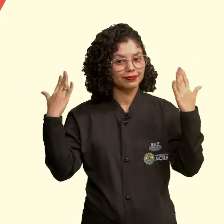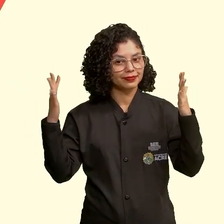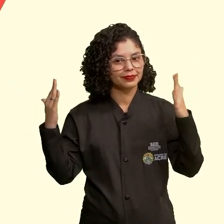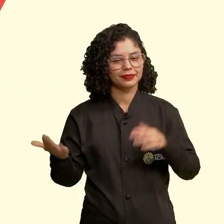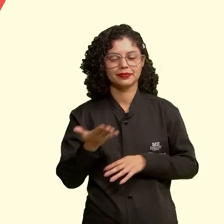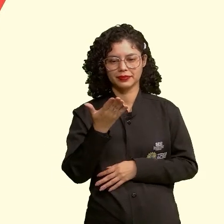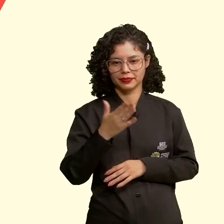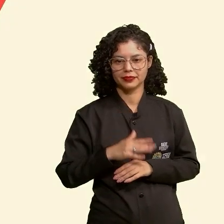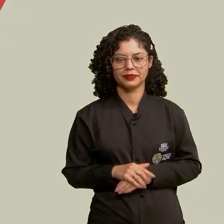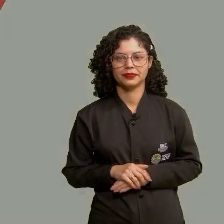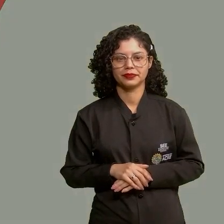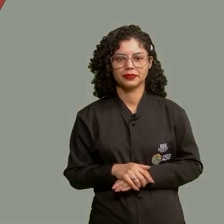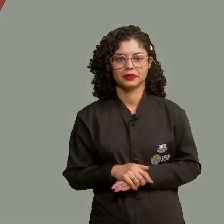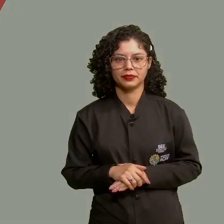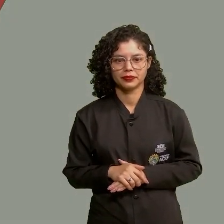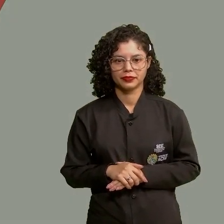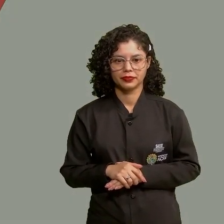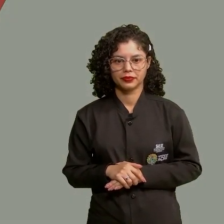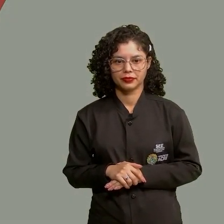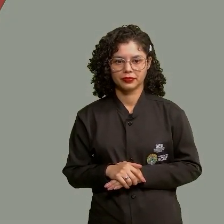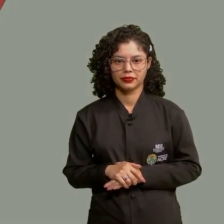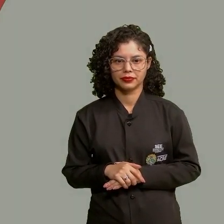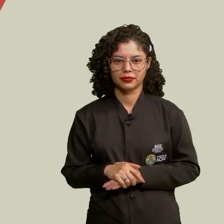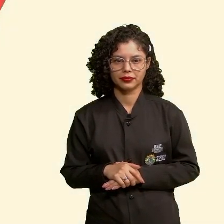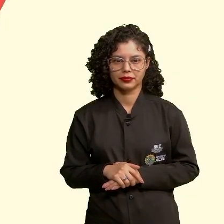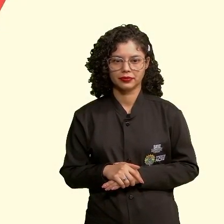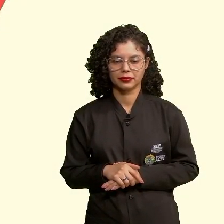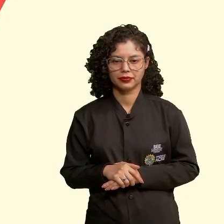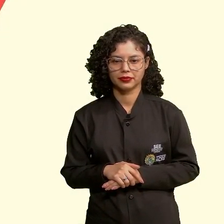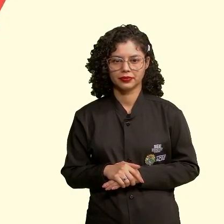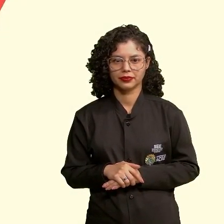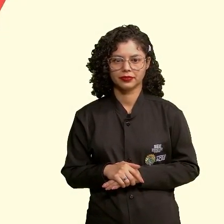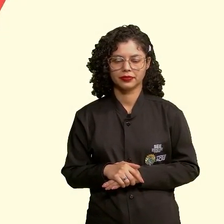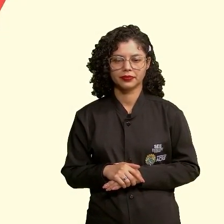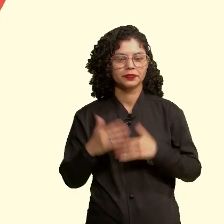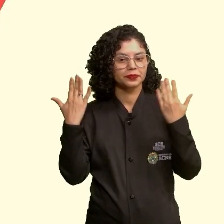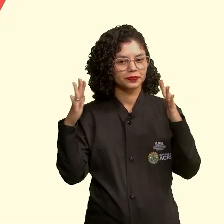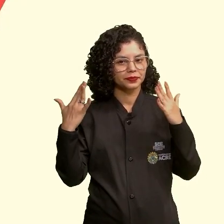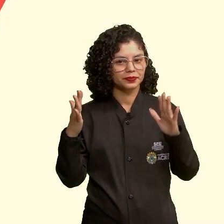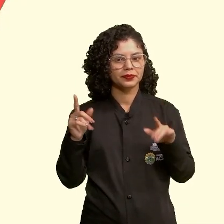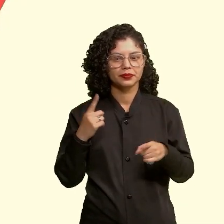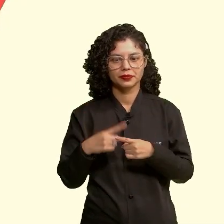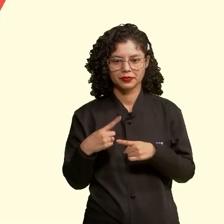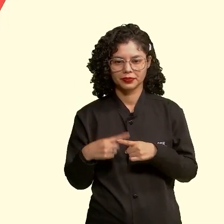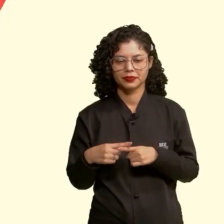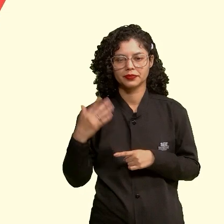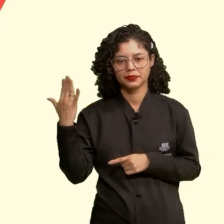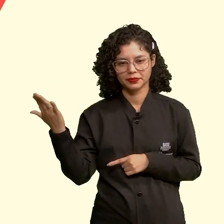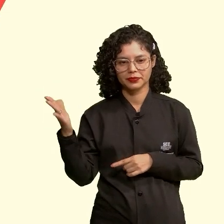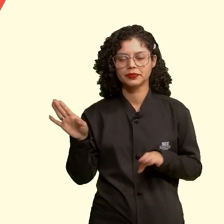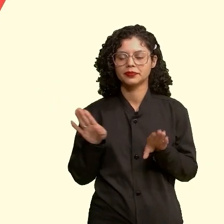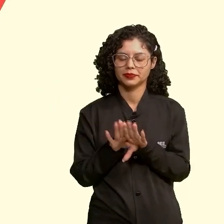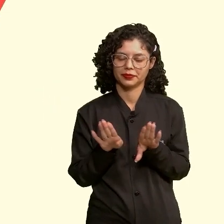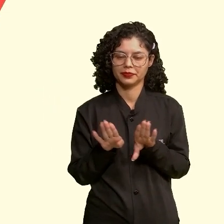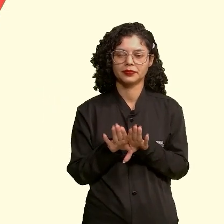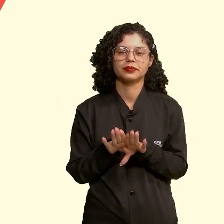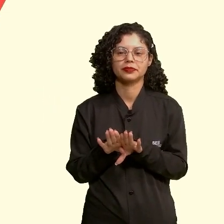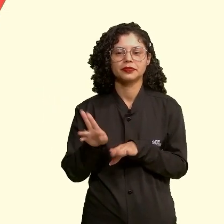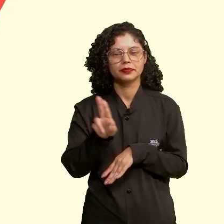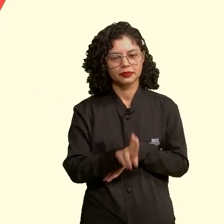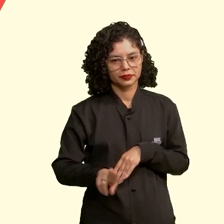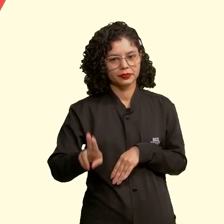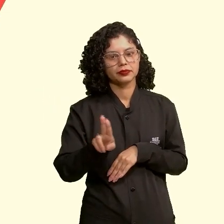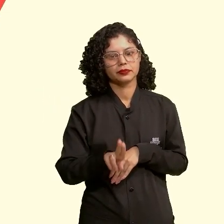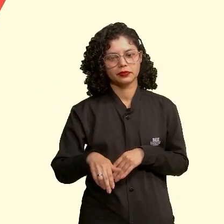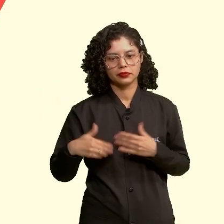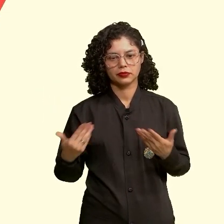você que acertou essa resposta, viu? Está de parabéns, porque essa aí também é um instrumento